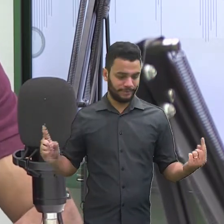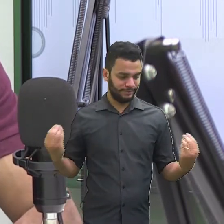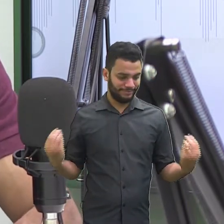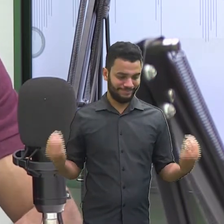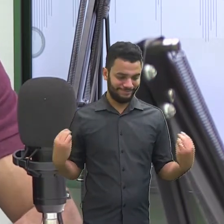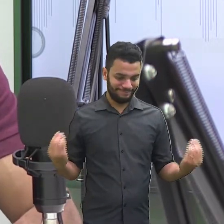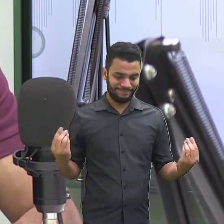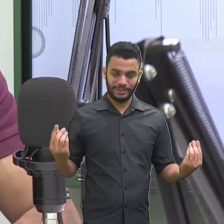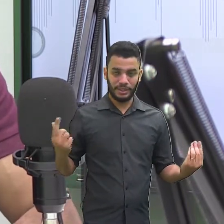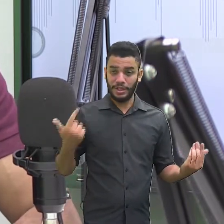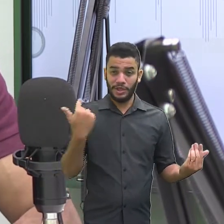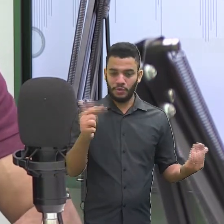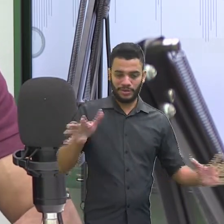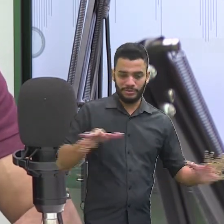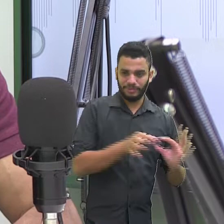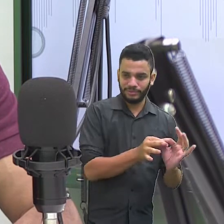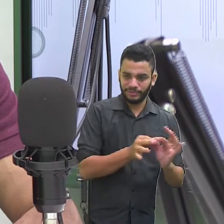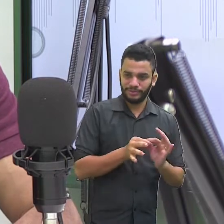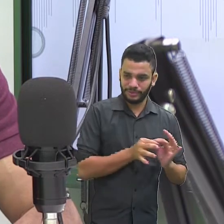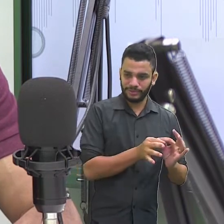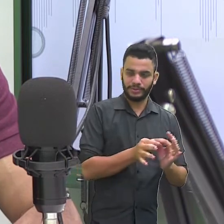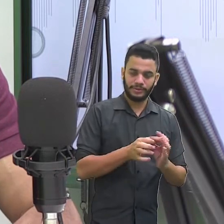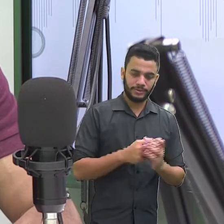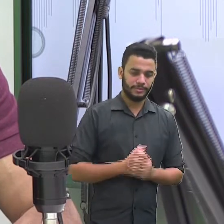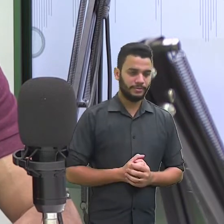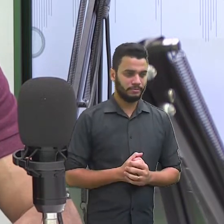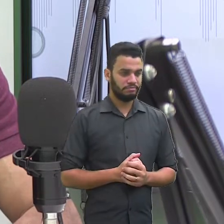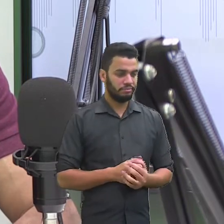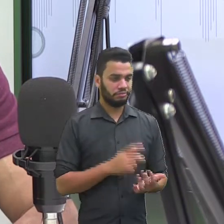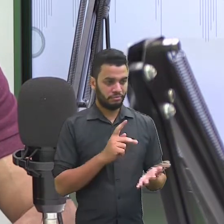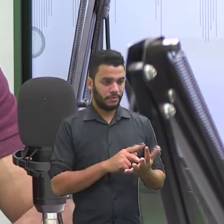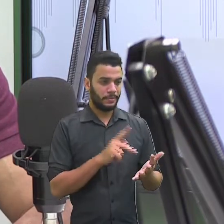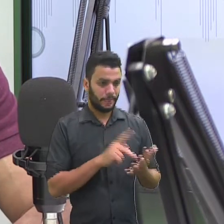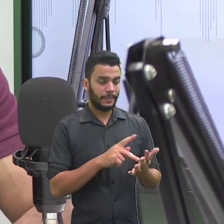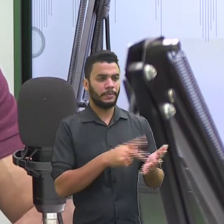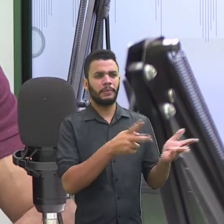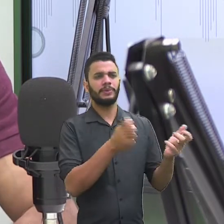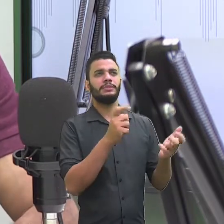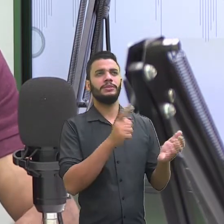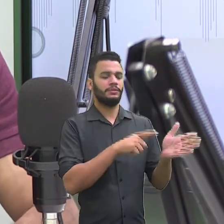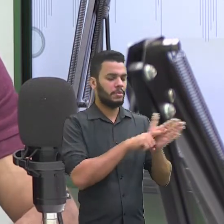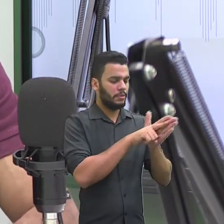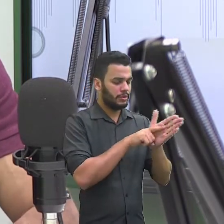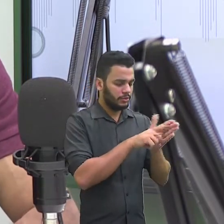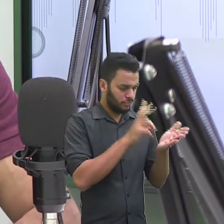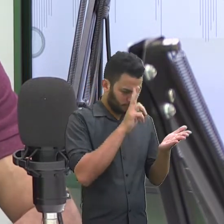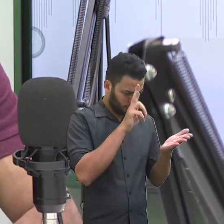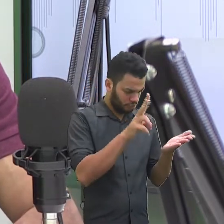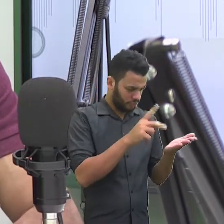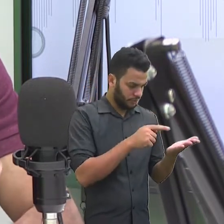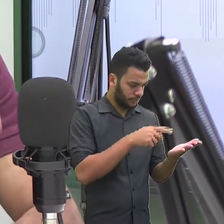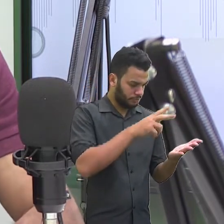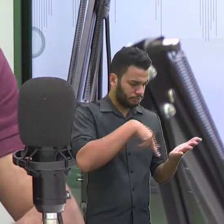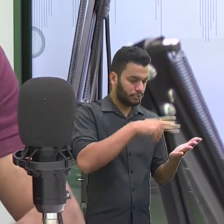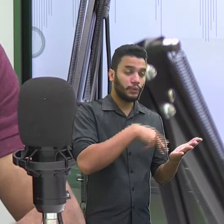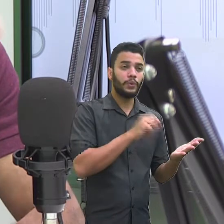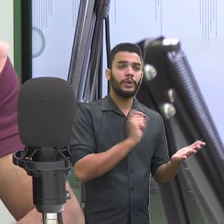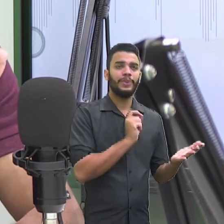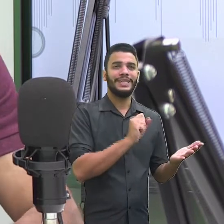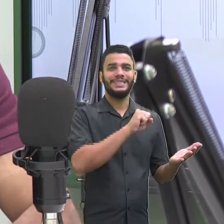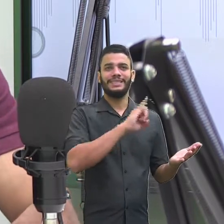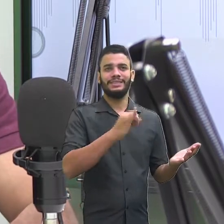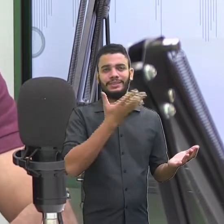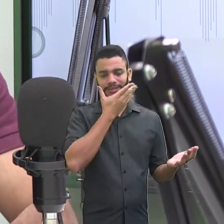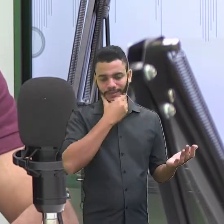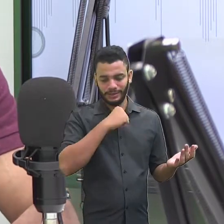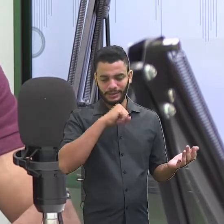coração de um filho, nada mais atrapalha a relação de um pai com o filho do que promessas quebradas. É dizer que se vai fazer